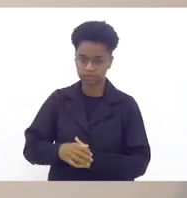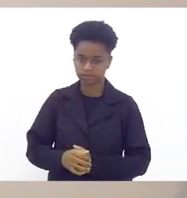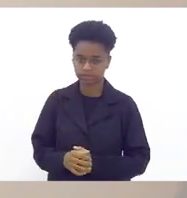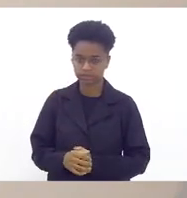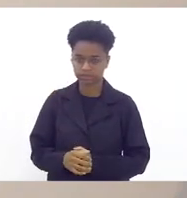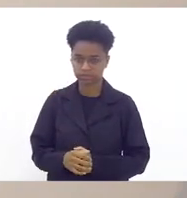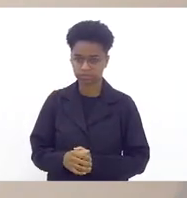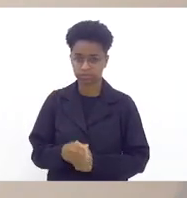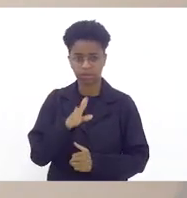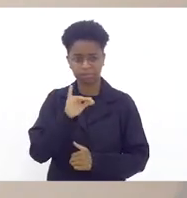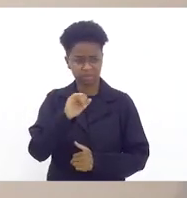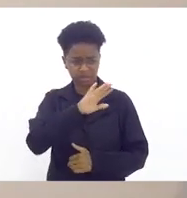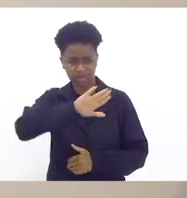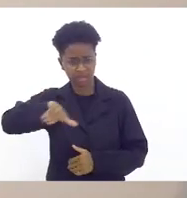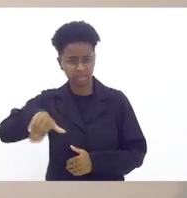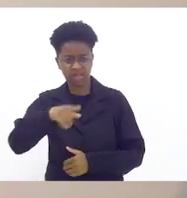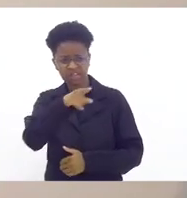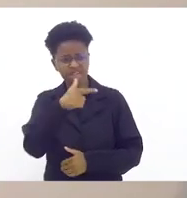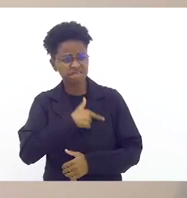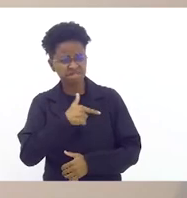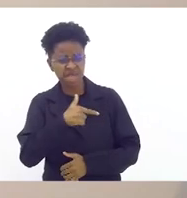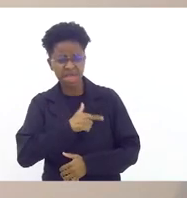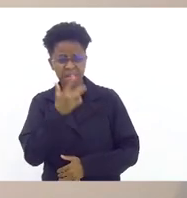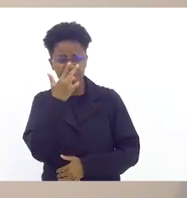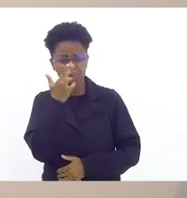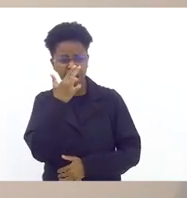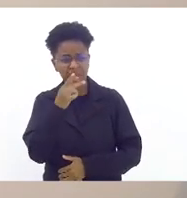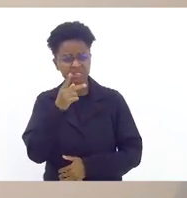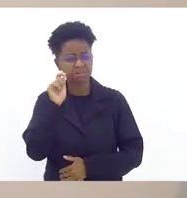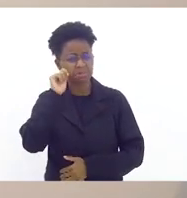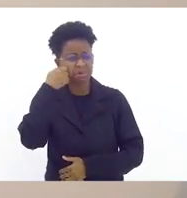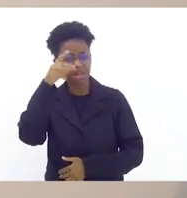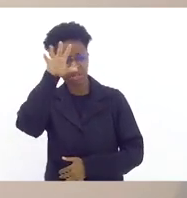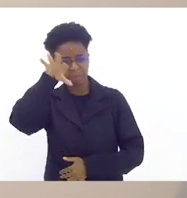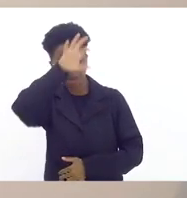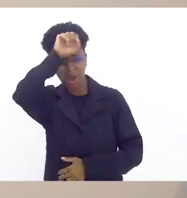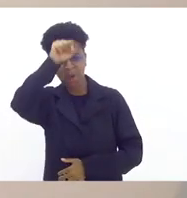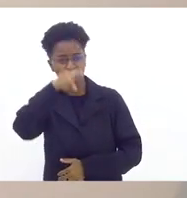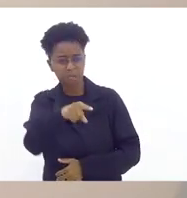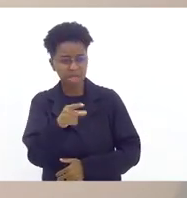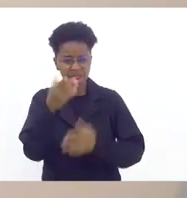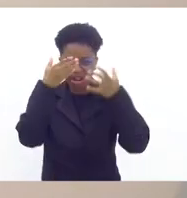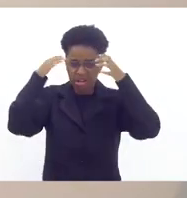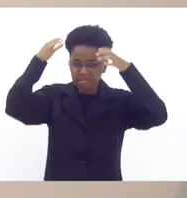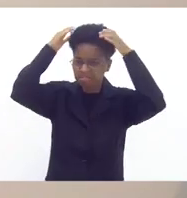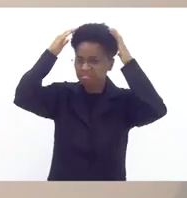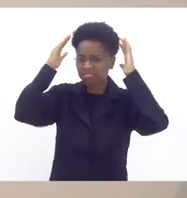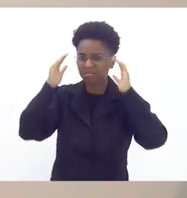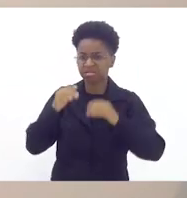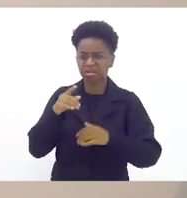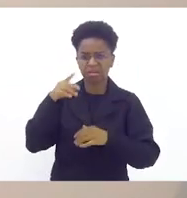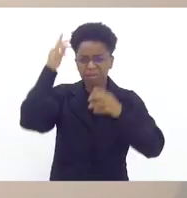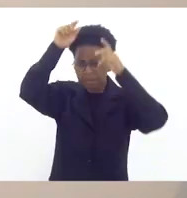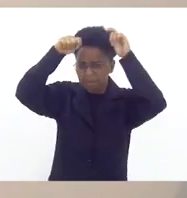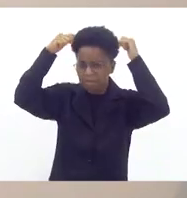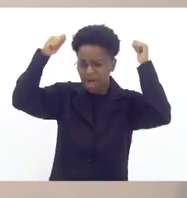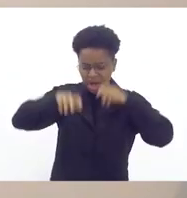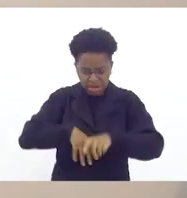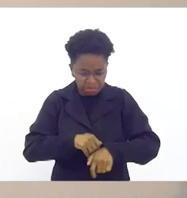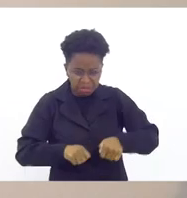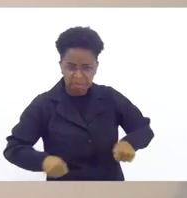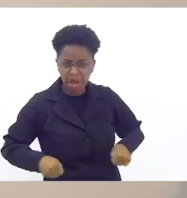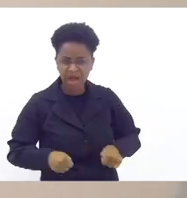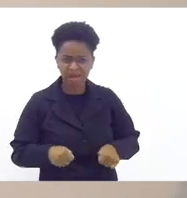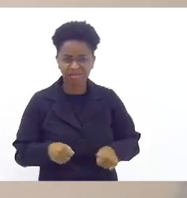Ô, Bia, sai daí, você está muito feia, você está parecendo uma preta macumbeira com esse negócio na cabeça, esse pano na cintura.